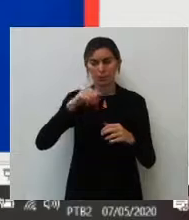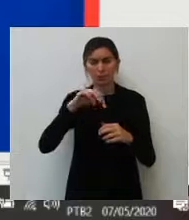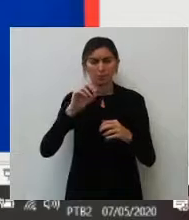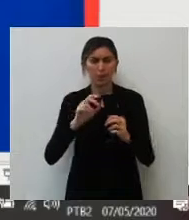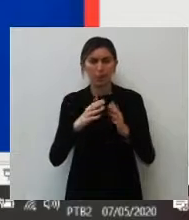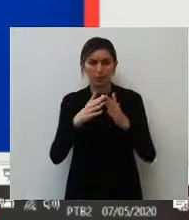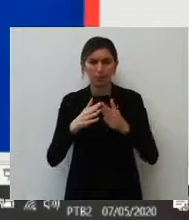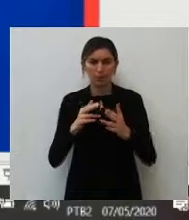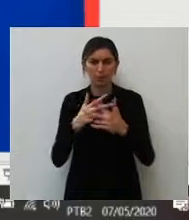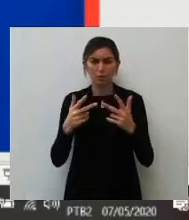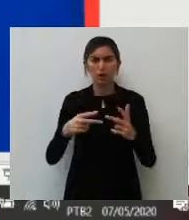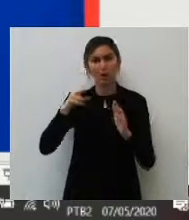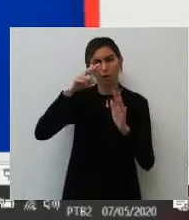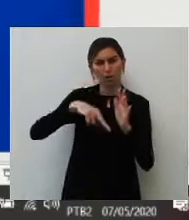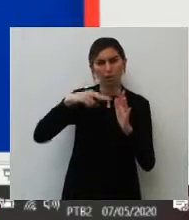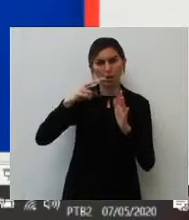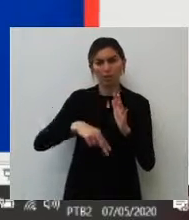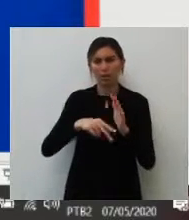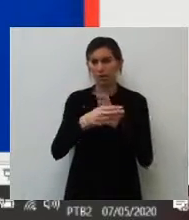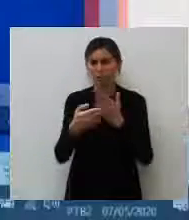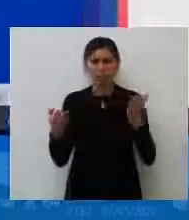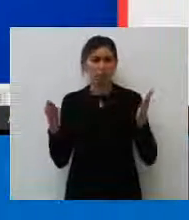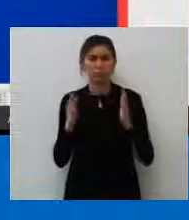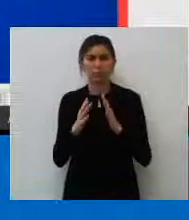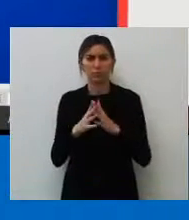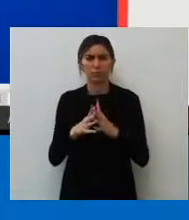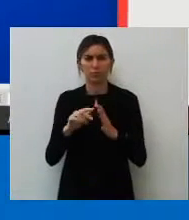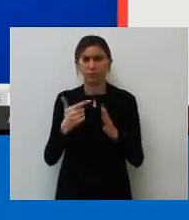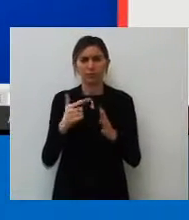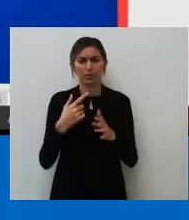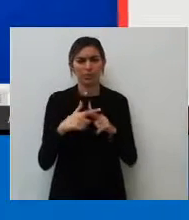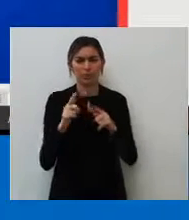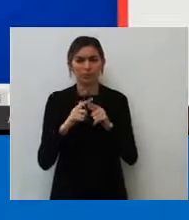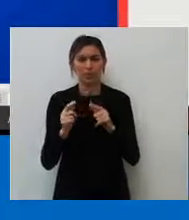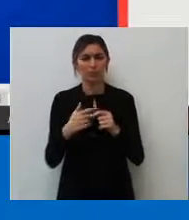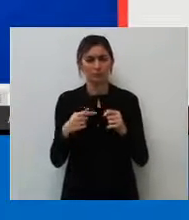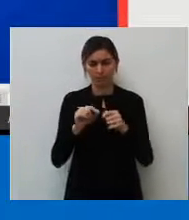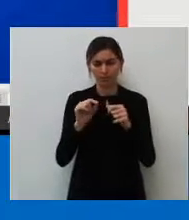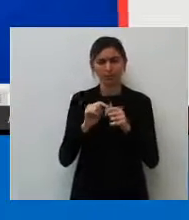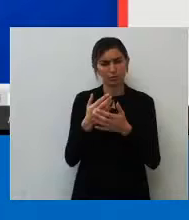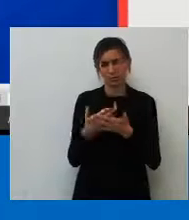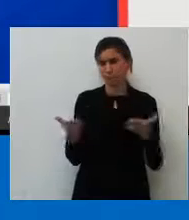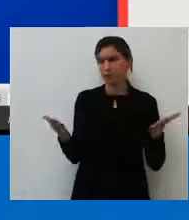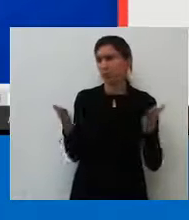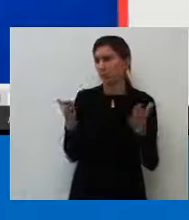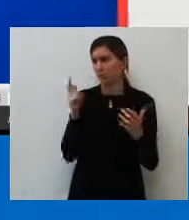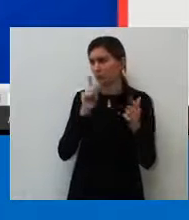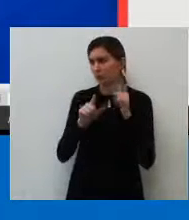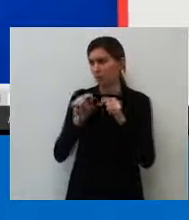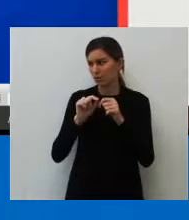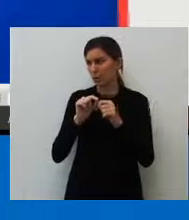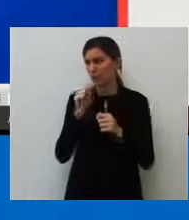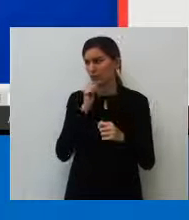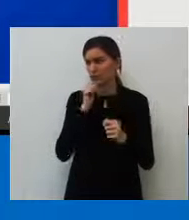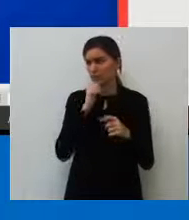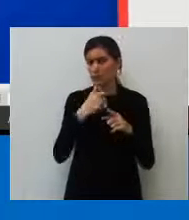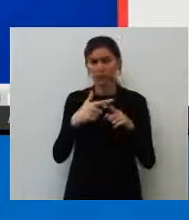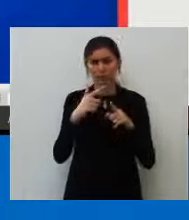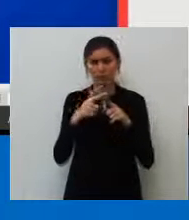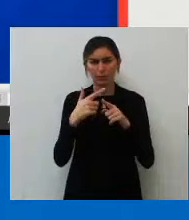coisa fazer o seguinte leia para mim as perguntas aí não tem problema a gente faz assim a gente faz assim sem